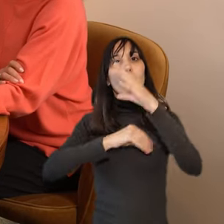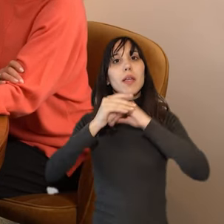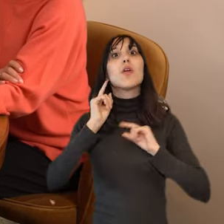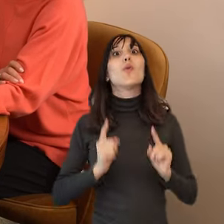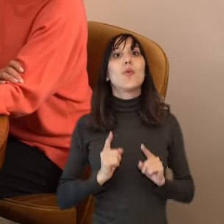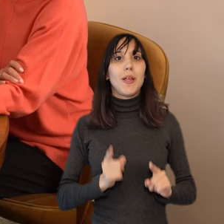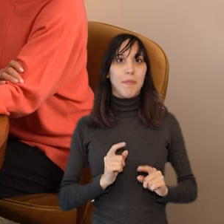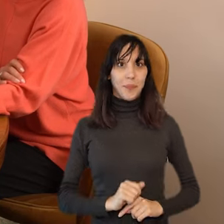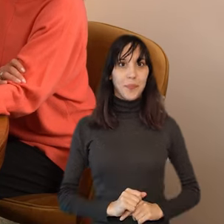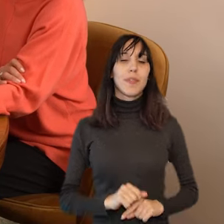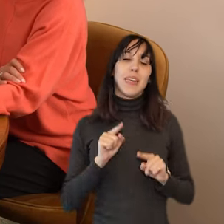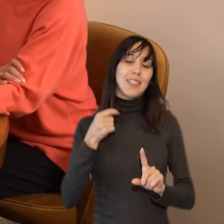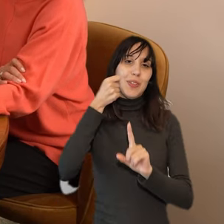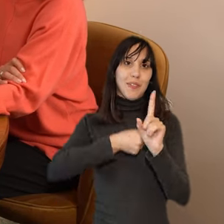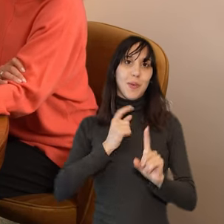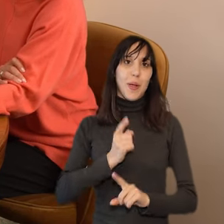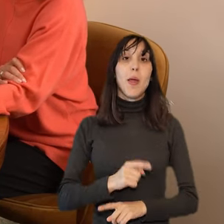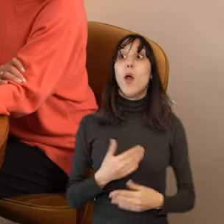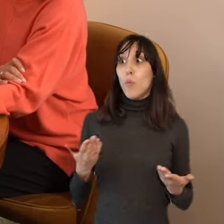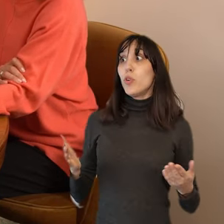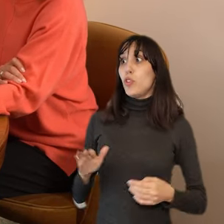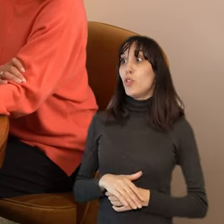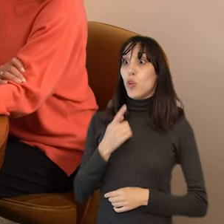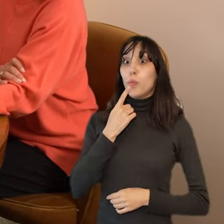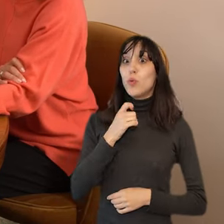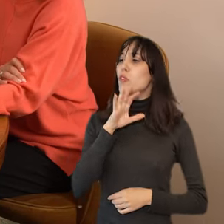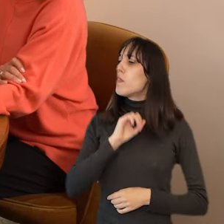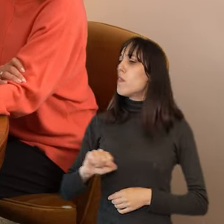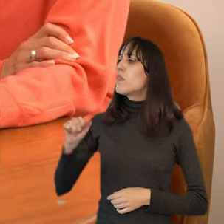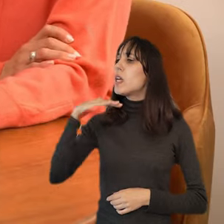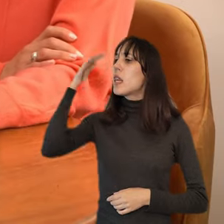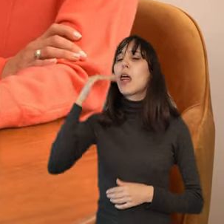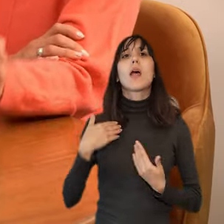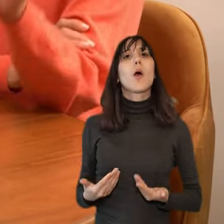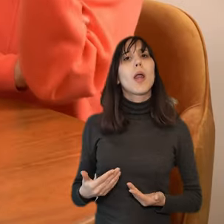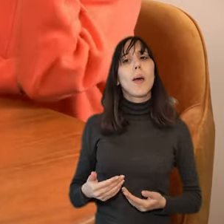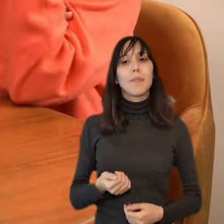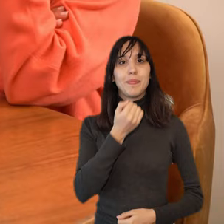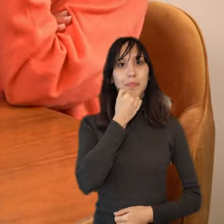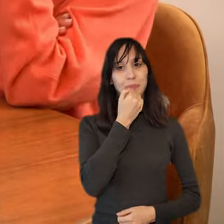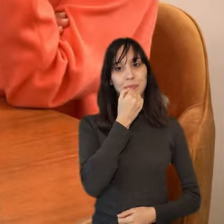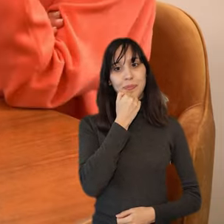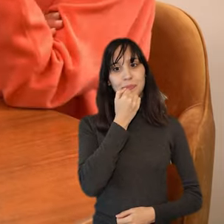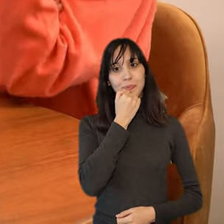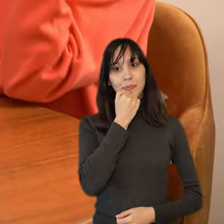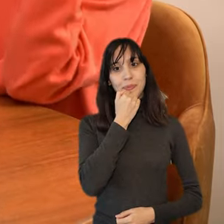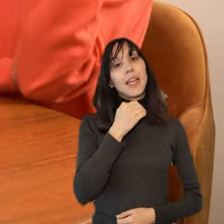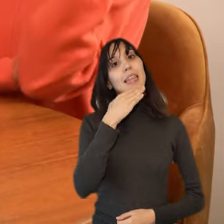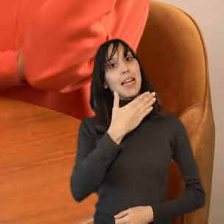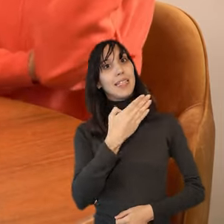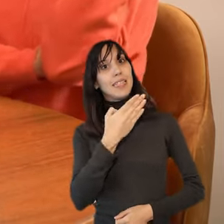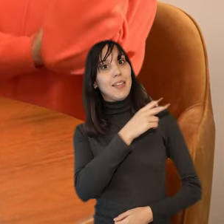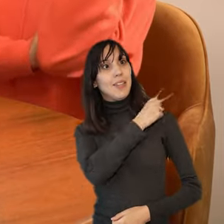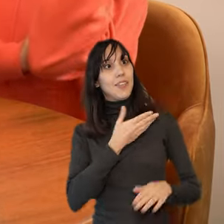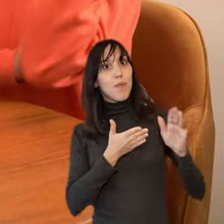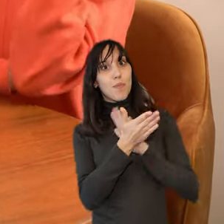portanto Esse é o grande desafio pois pergunto-me o teu filho tá com que idade agora 17 vai entrar para a